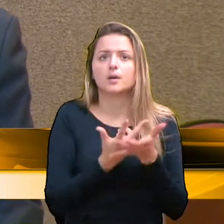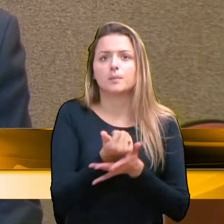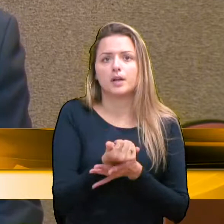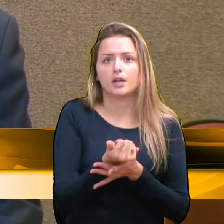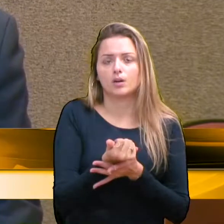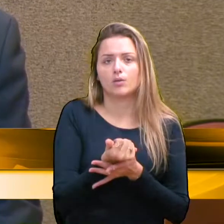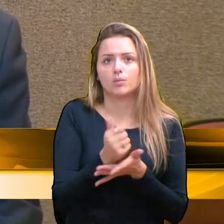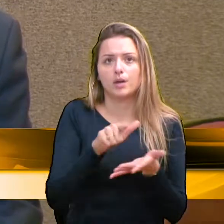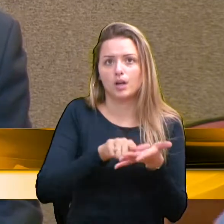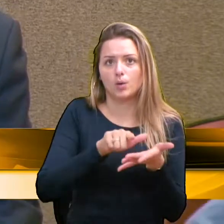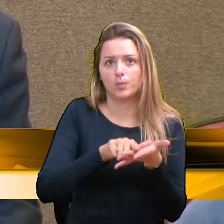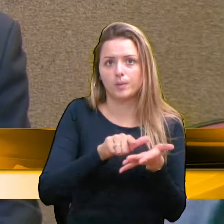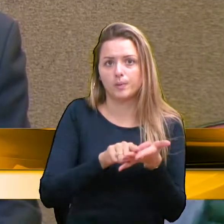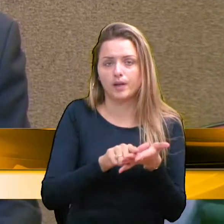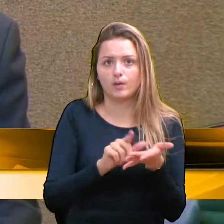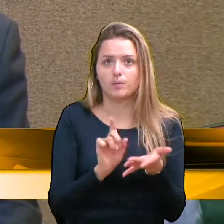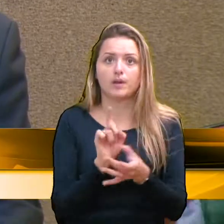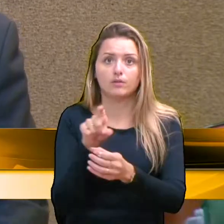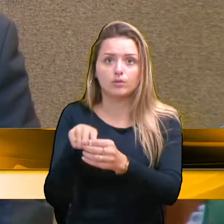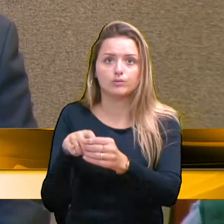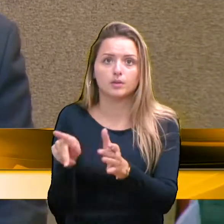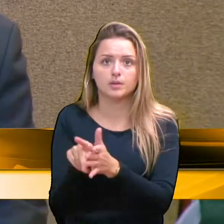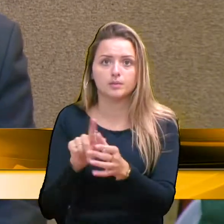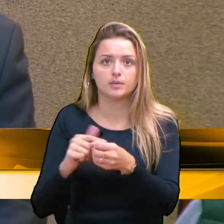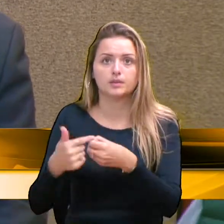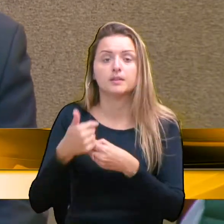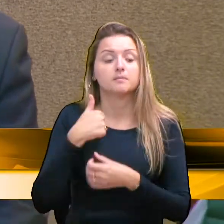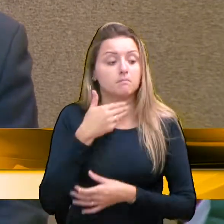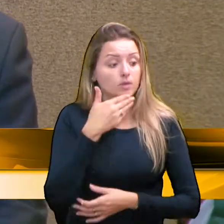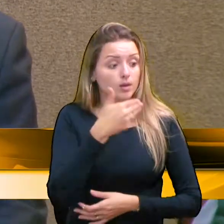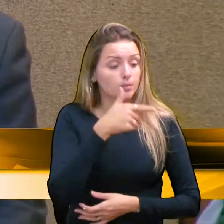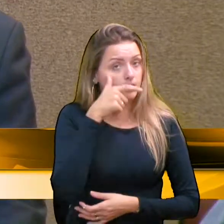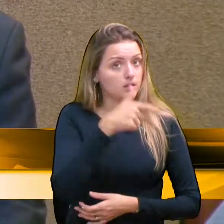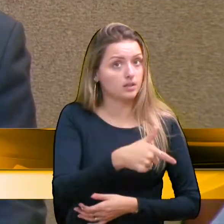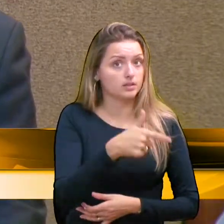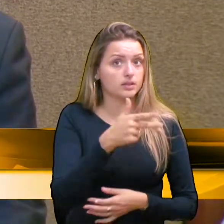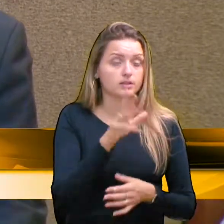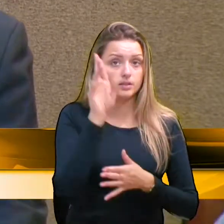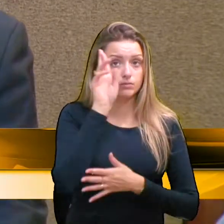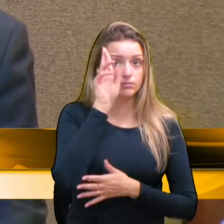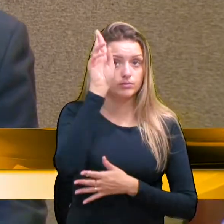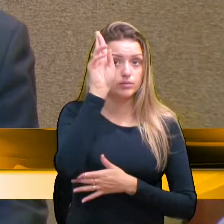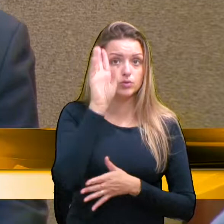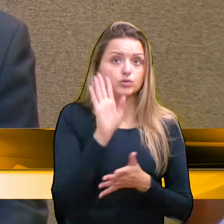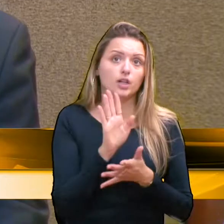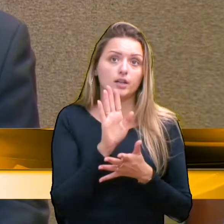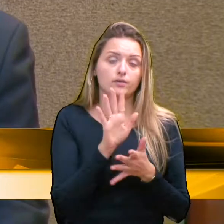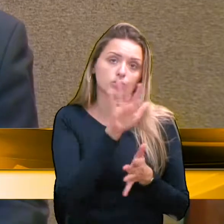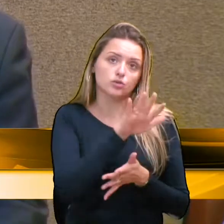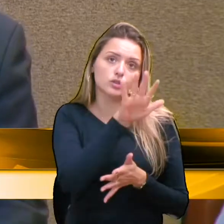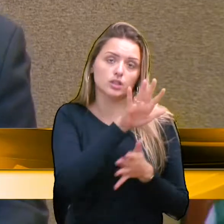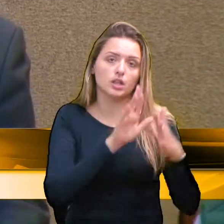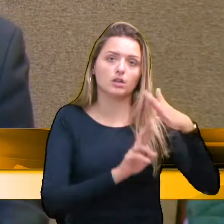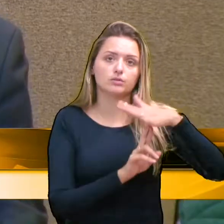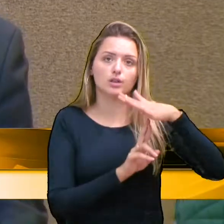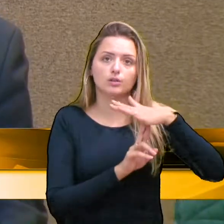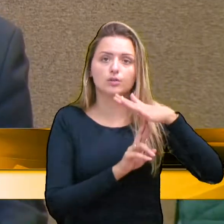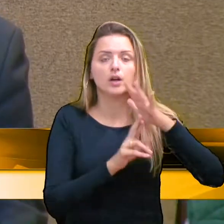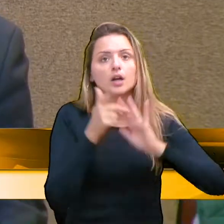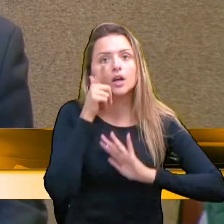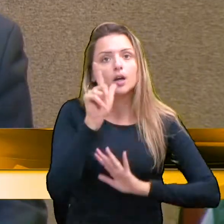um bilhete. Então eu peço a atenção da direção da Estação Rodoviária de Caxias do Sul, a